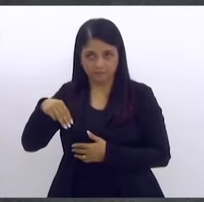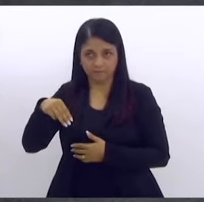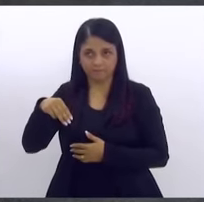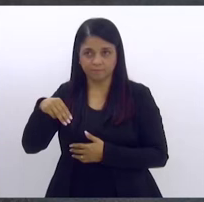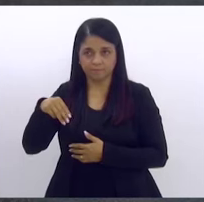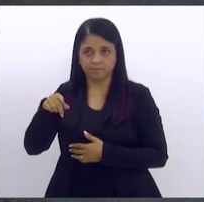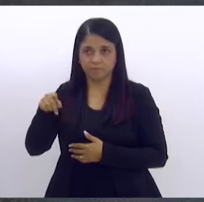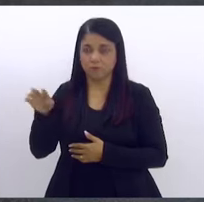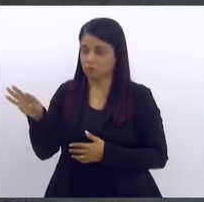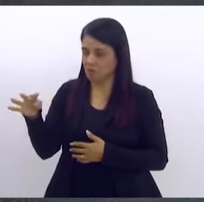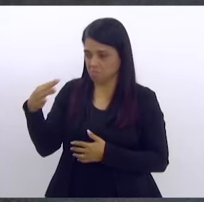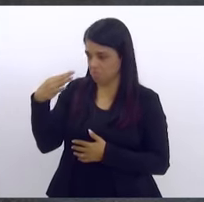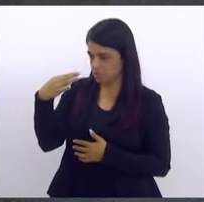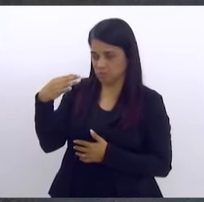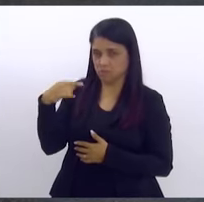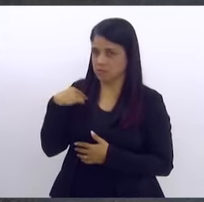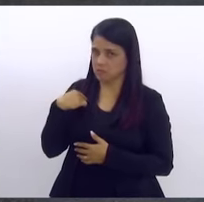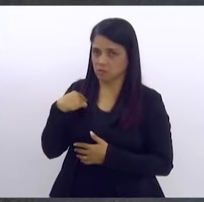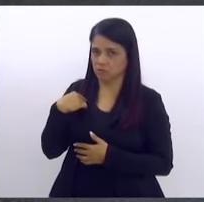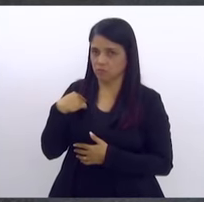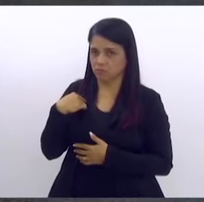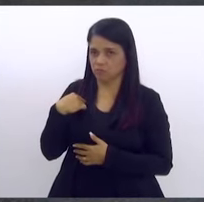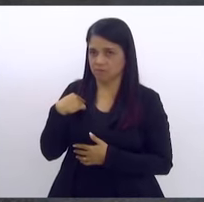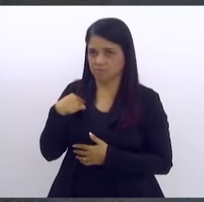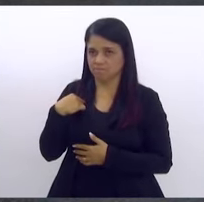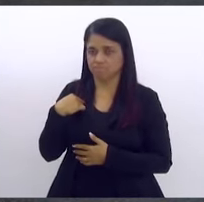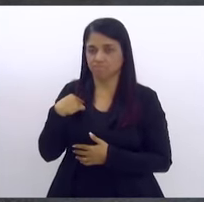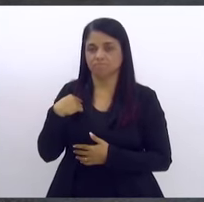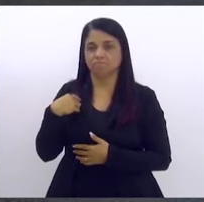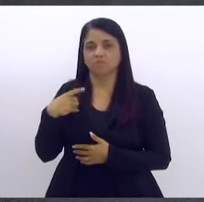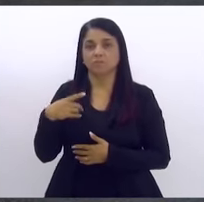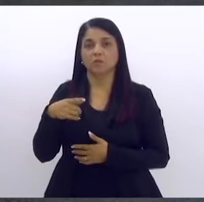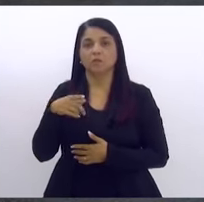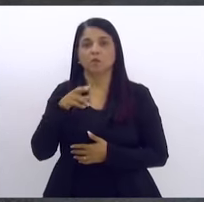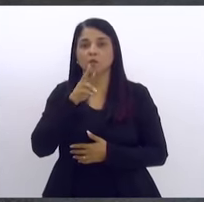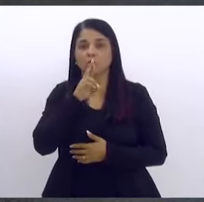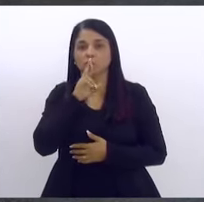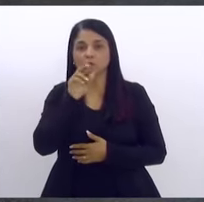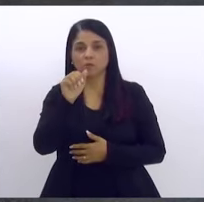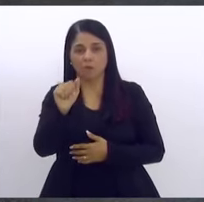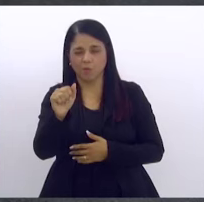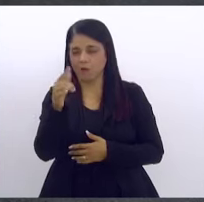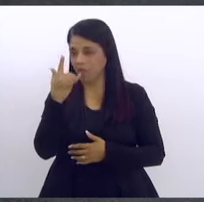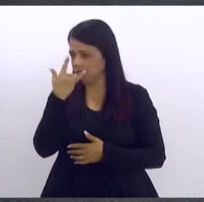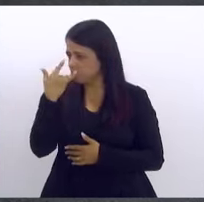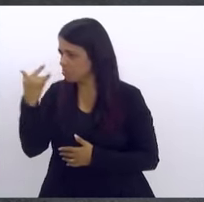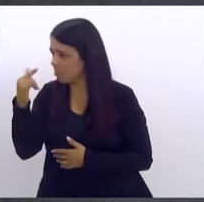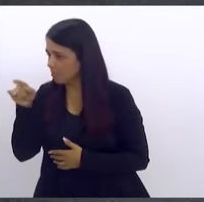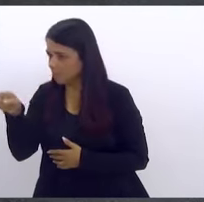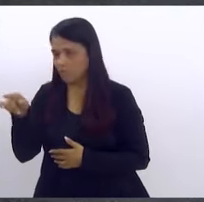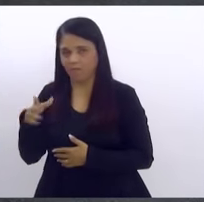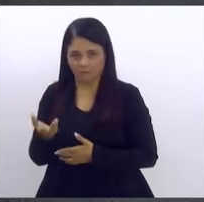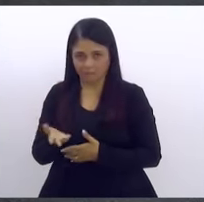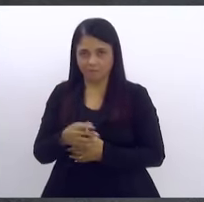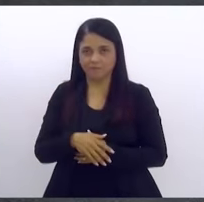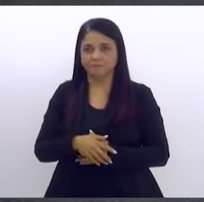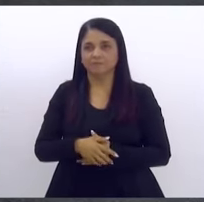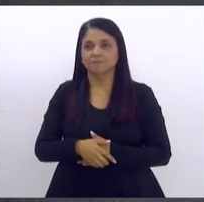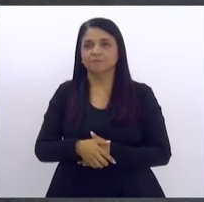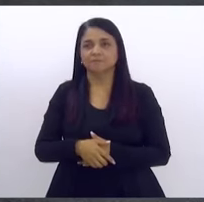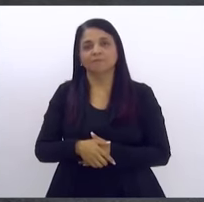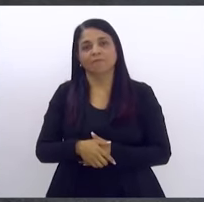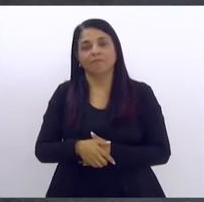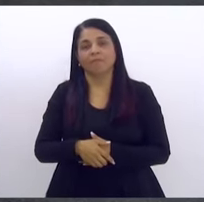que não está prestando atenção no que eu estou falando, porque o Rodrigo Amorim é muito mais sedutor para ele, a